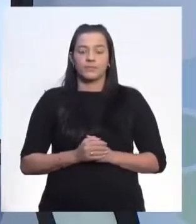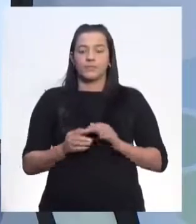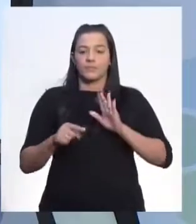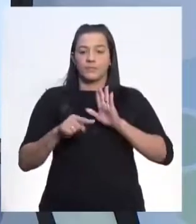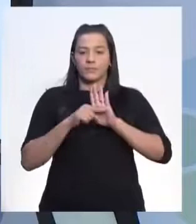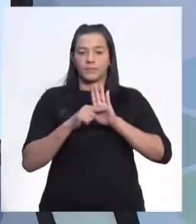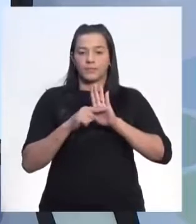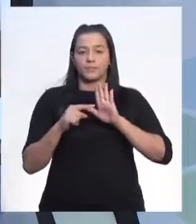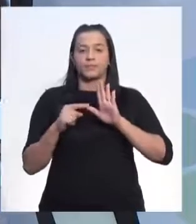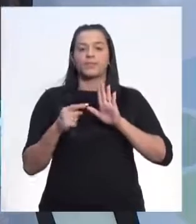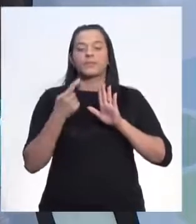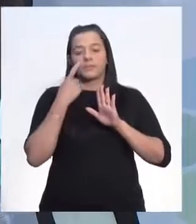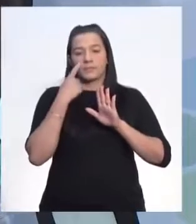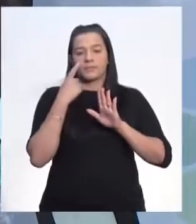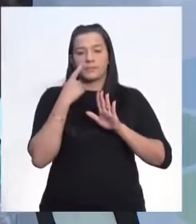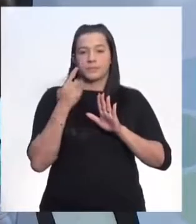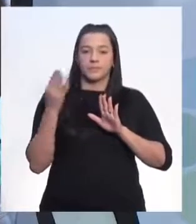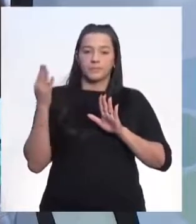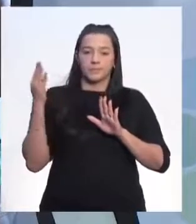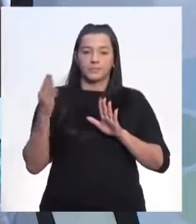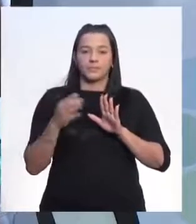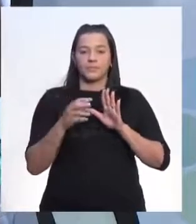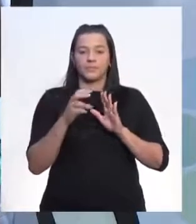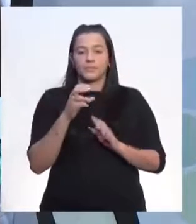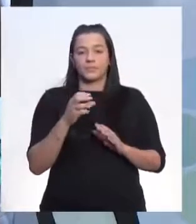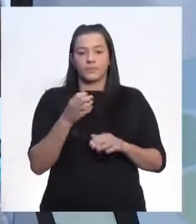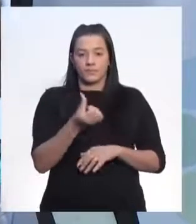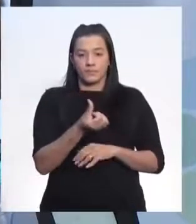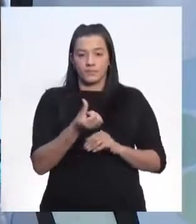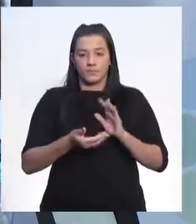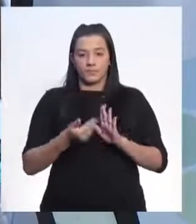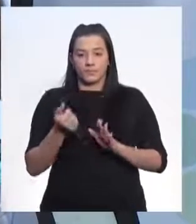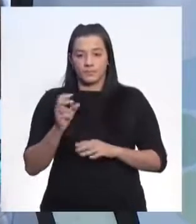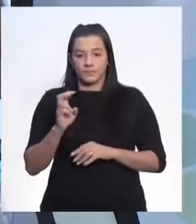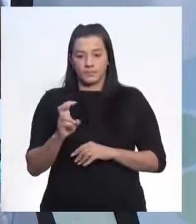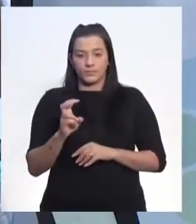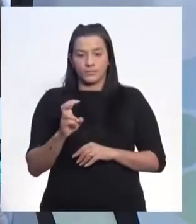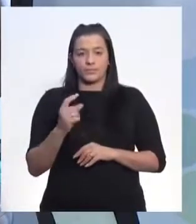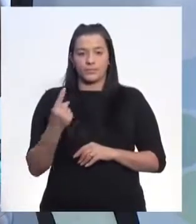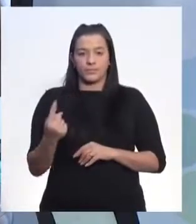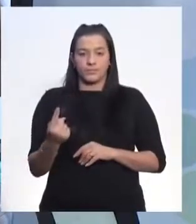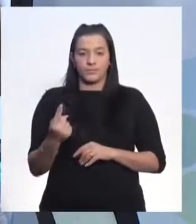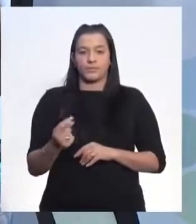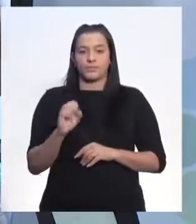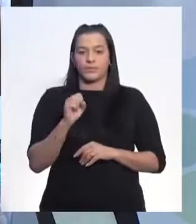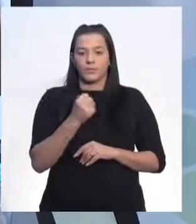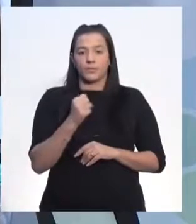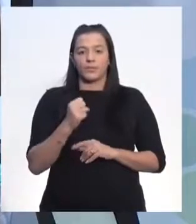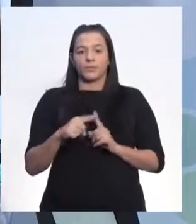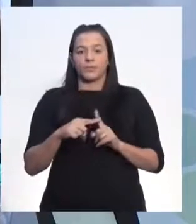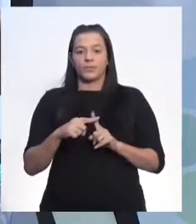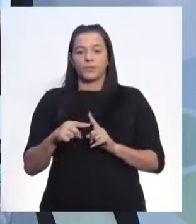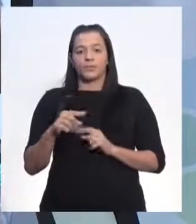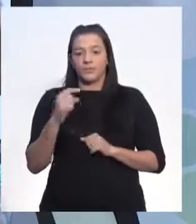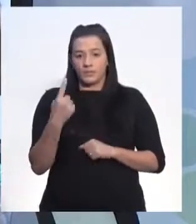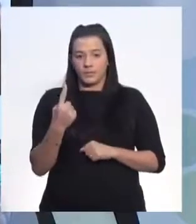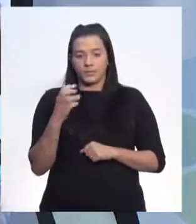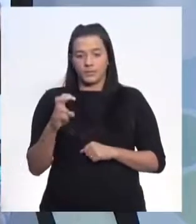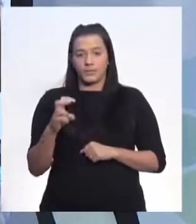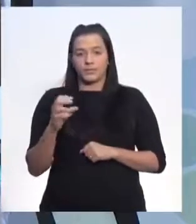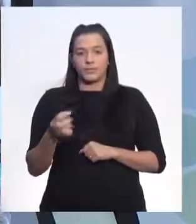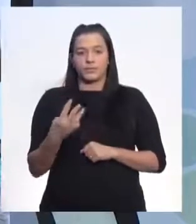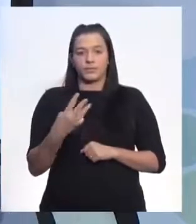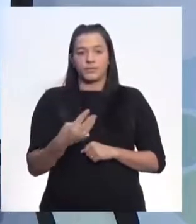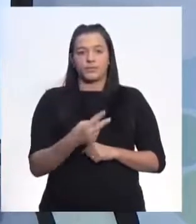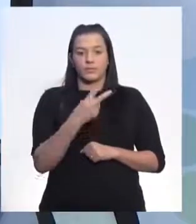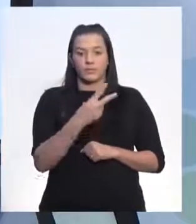286 menos 55. 6 tira 5, 1. 8 tira 5, 3. E 2 tira